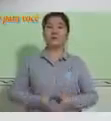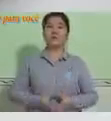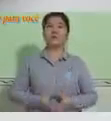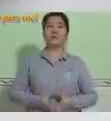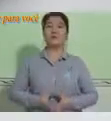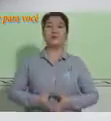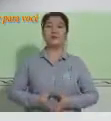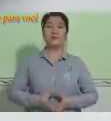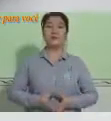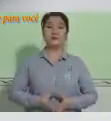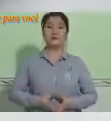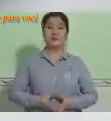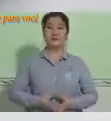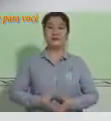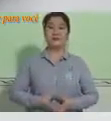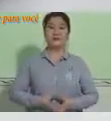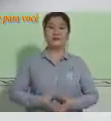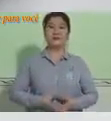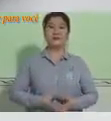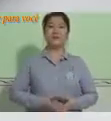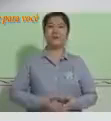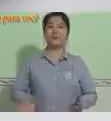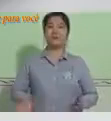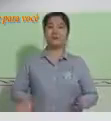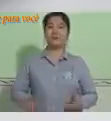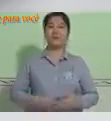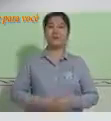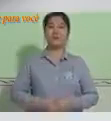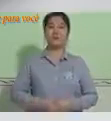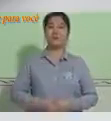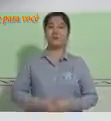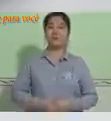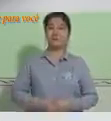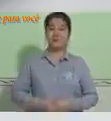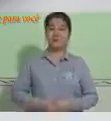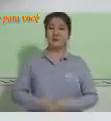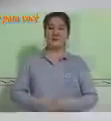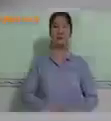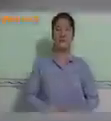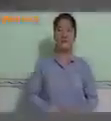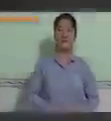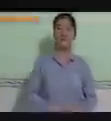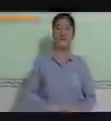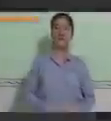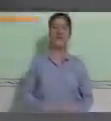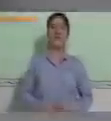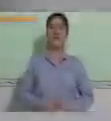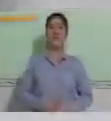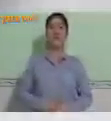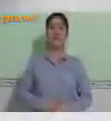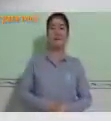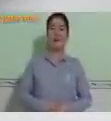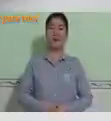A melhor forma para identificar este arbovírus é através da realização de exames de sangue, vírgula. O seu tratamento